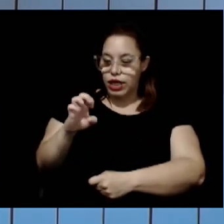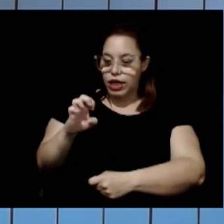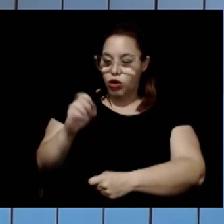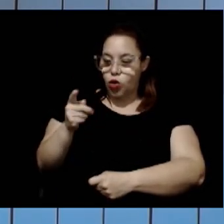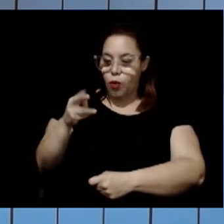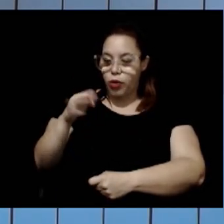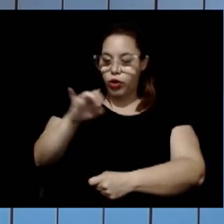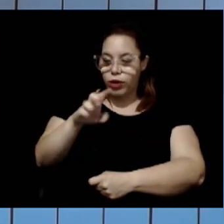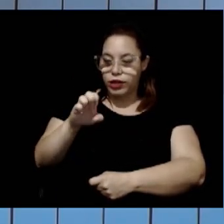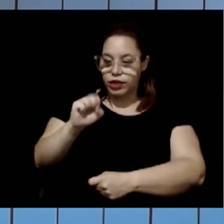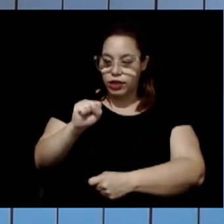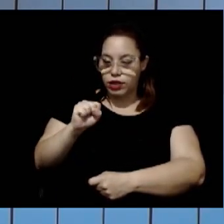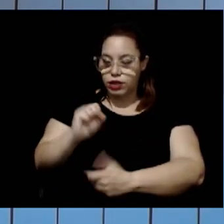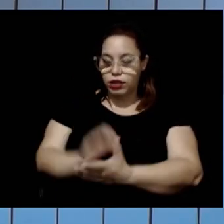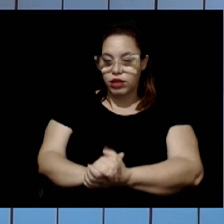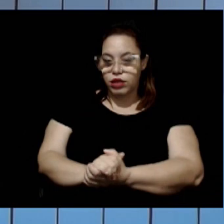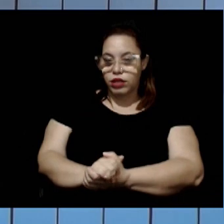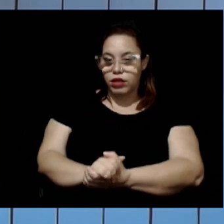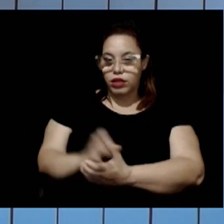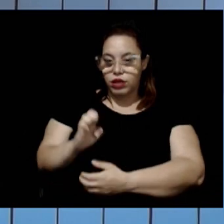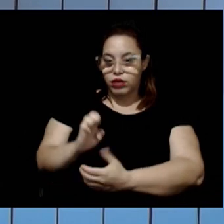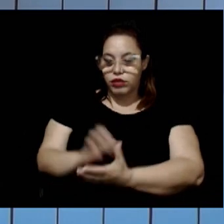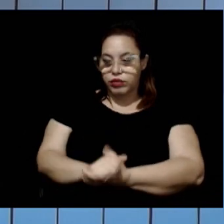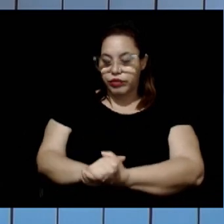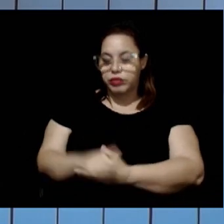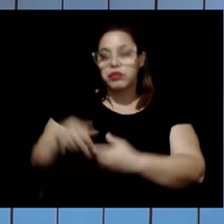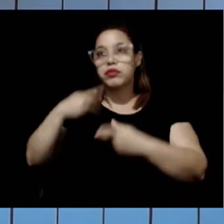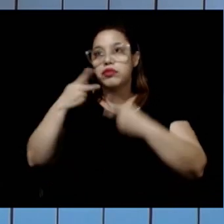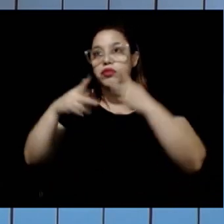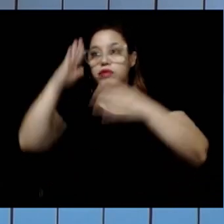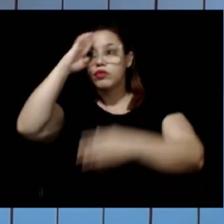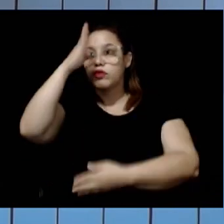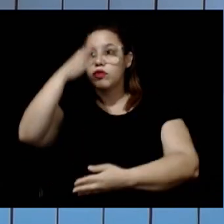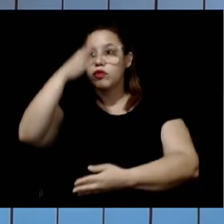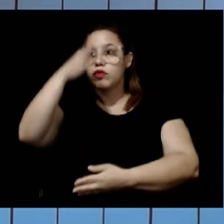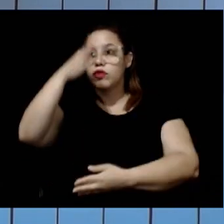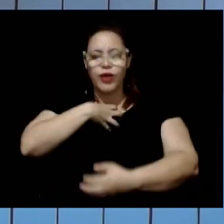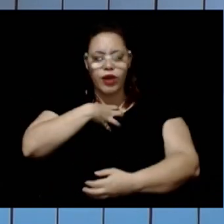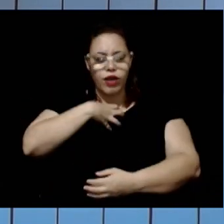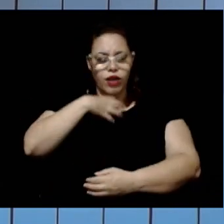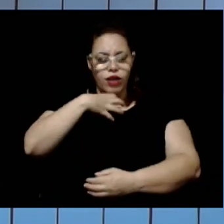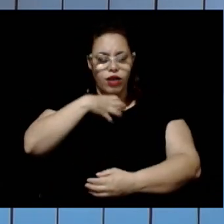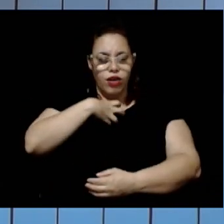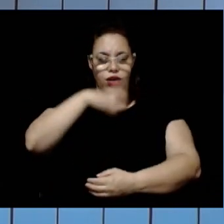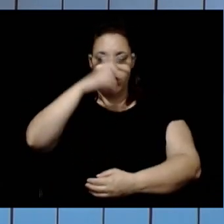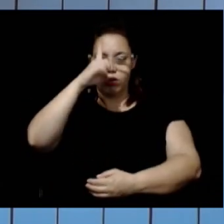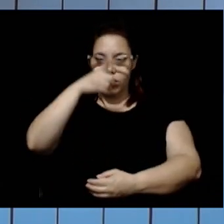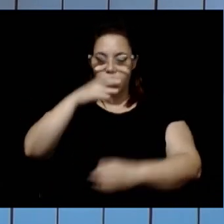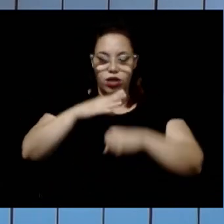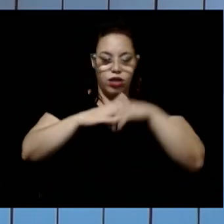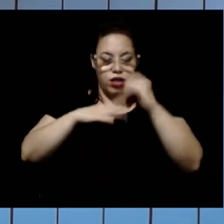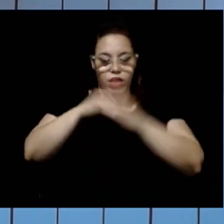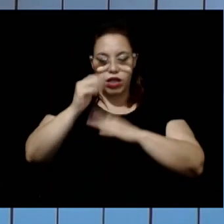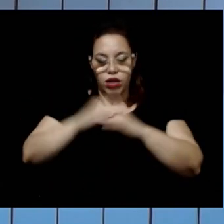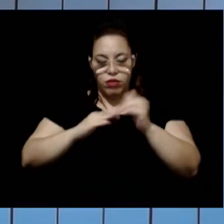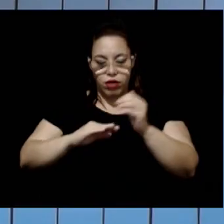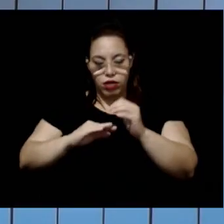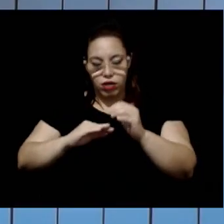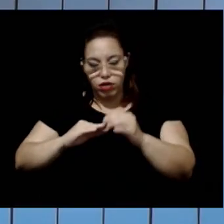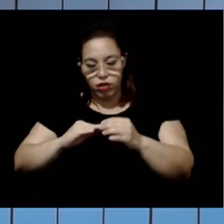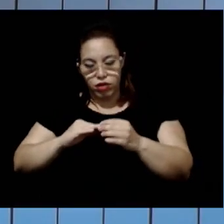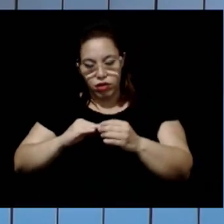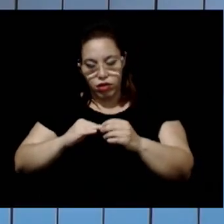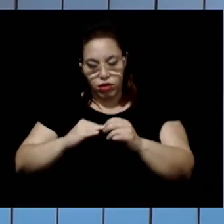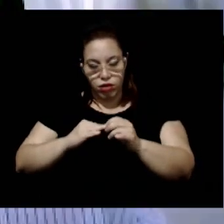um pouquinho sobre ela, quais são os principais sintomas, diagnóstico e o tratamento. Isso é para mostrar para você